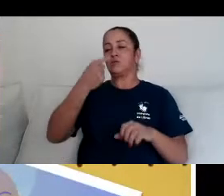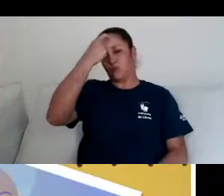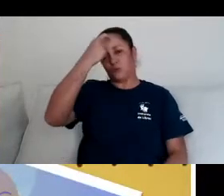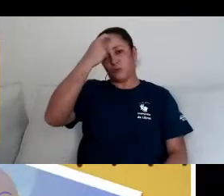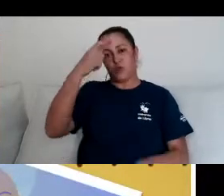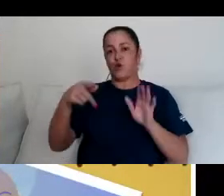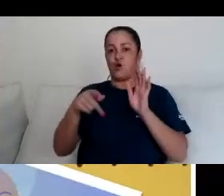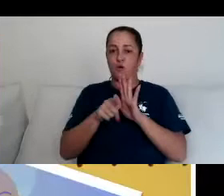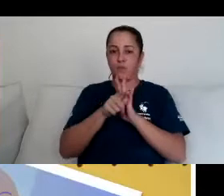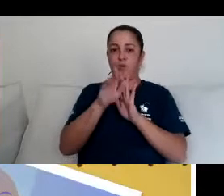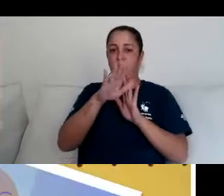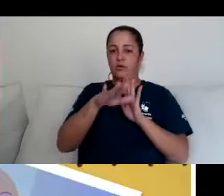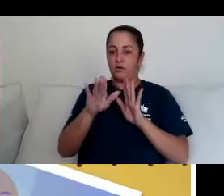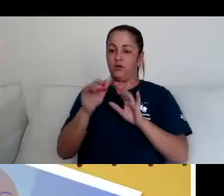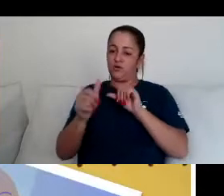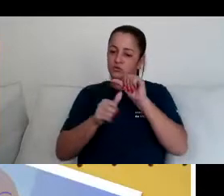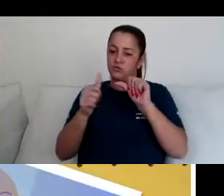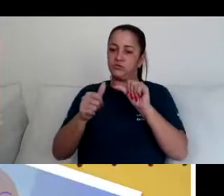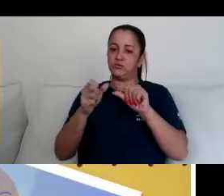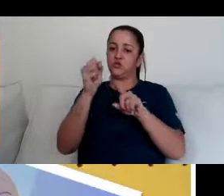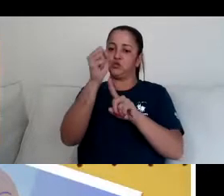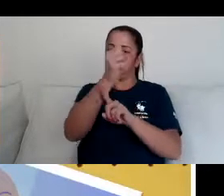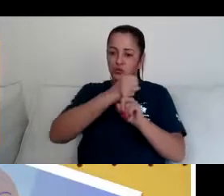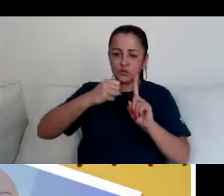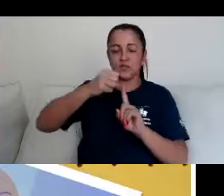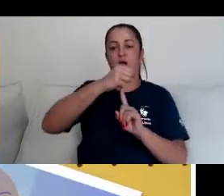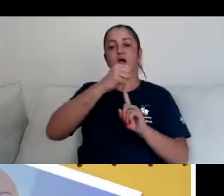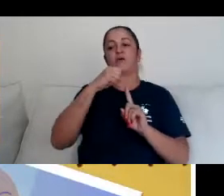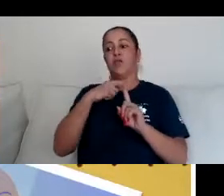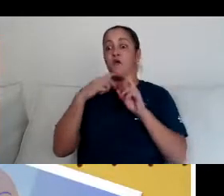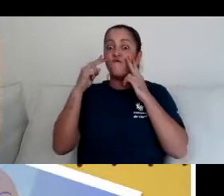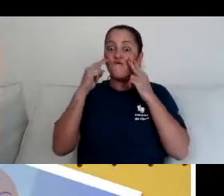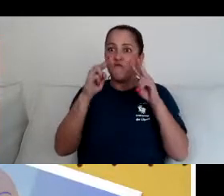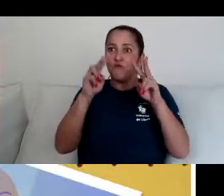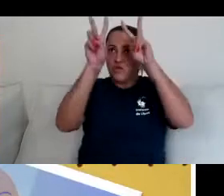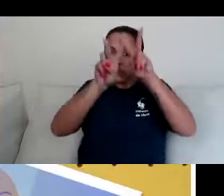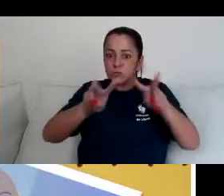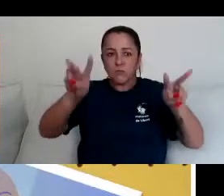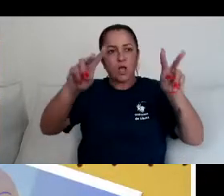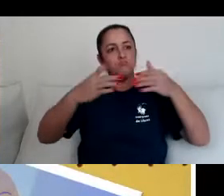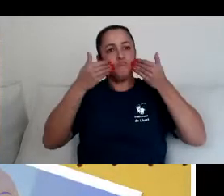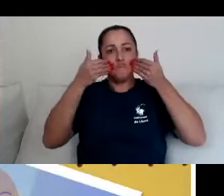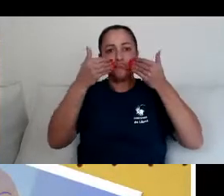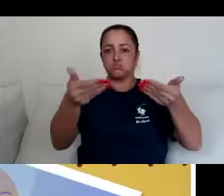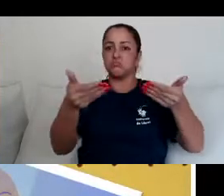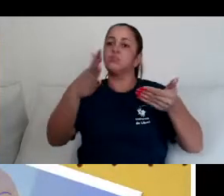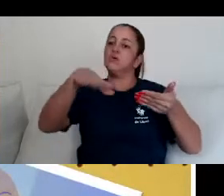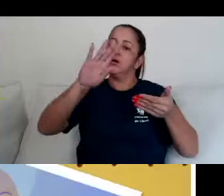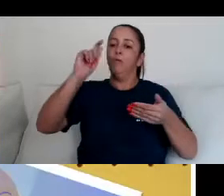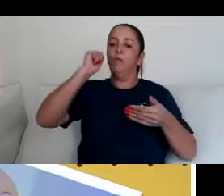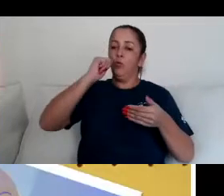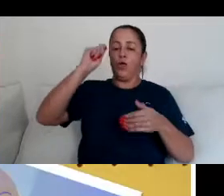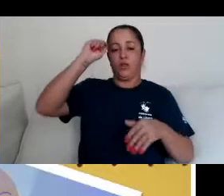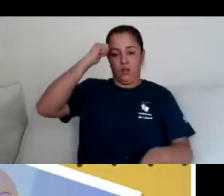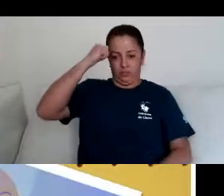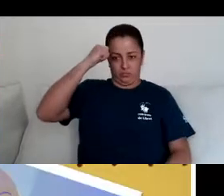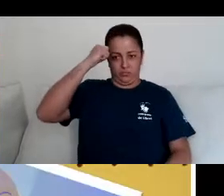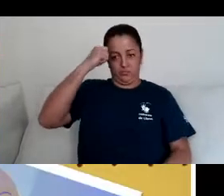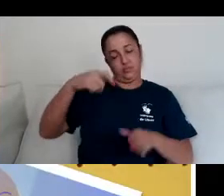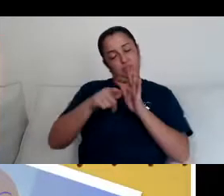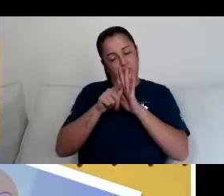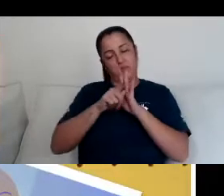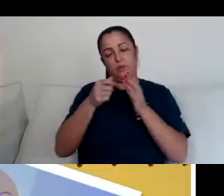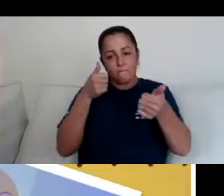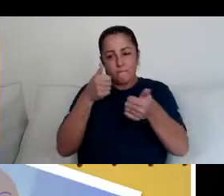reparo social, oferecendo a visibilidade que foi negada às mulheres negras no meio literário, mais chegaremos perto de uma